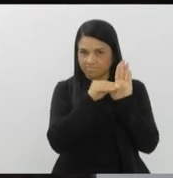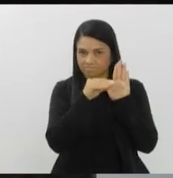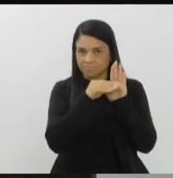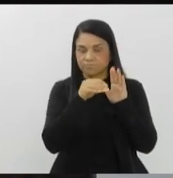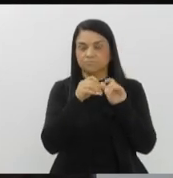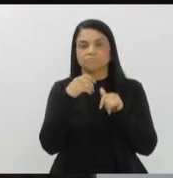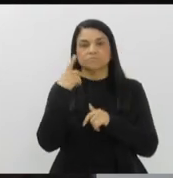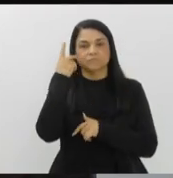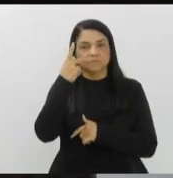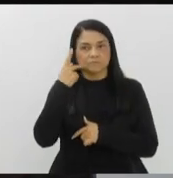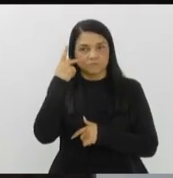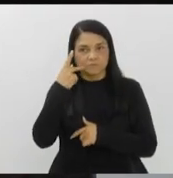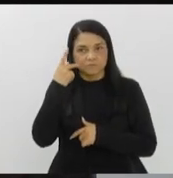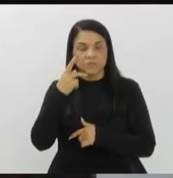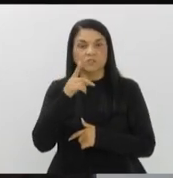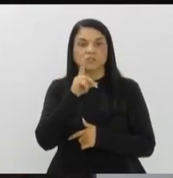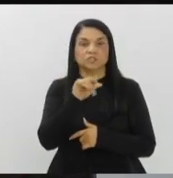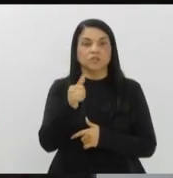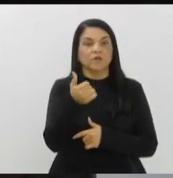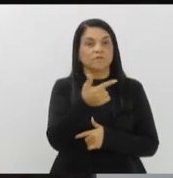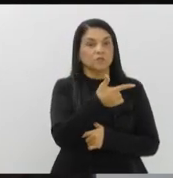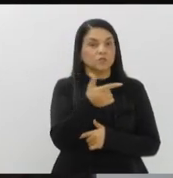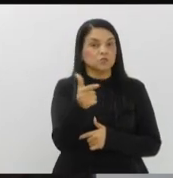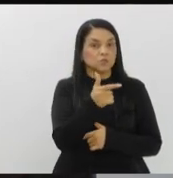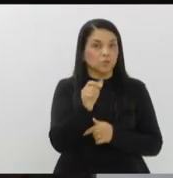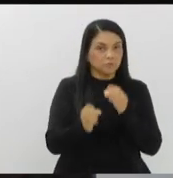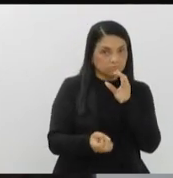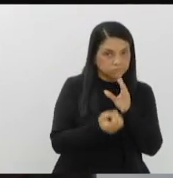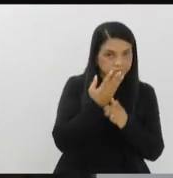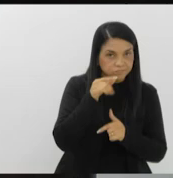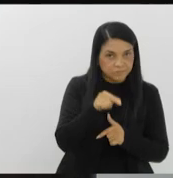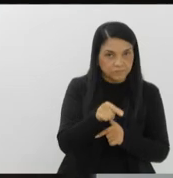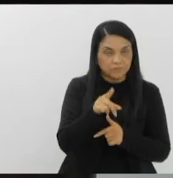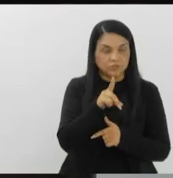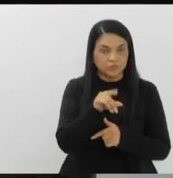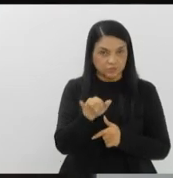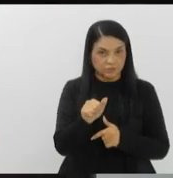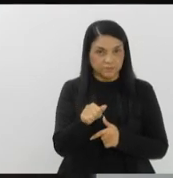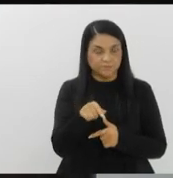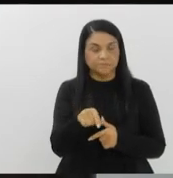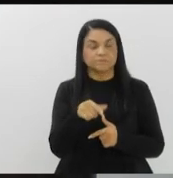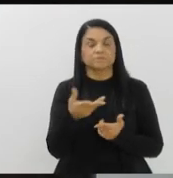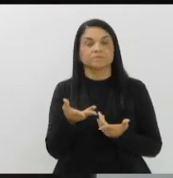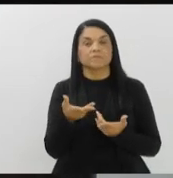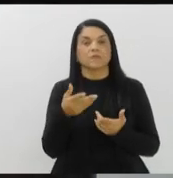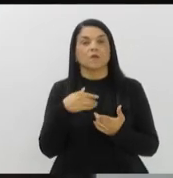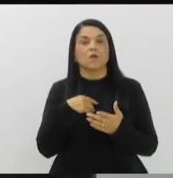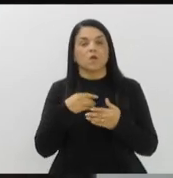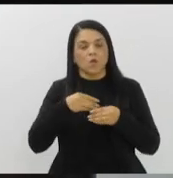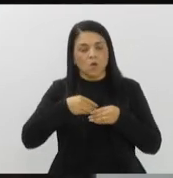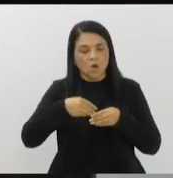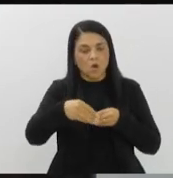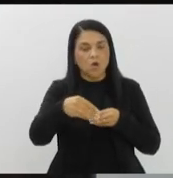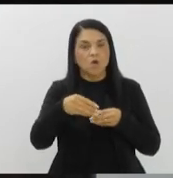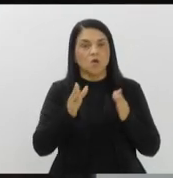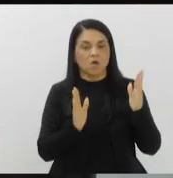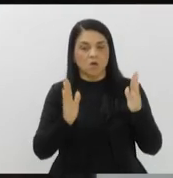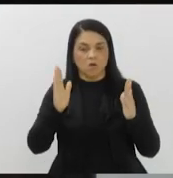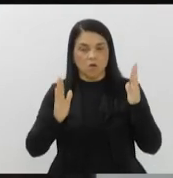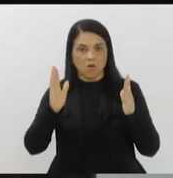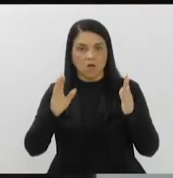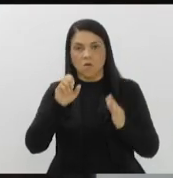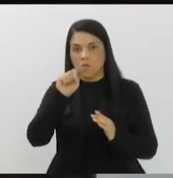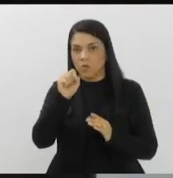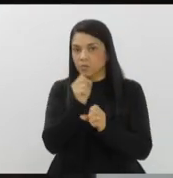Janeiro, foi criado em 22, e é um plano de longo prazo, de 8 anos, que deve orientar